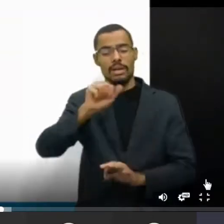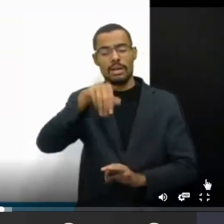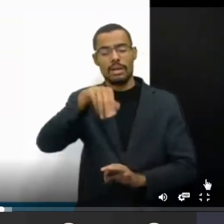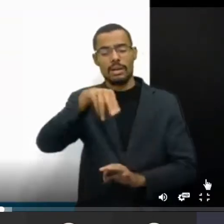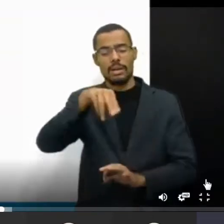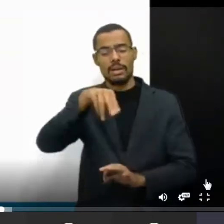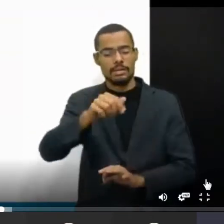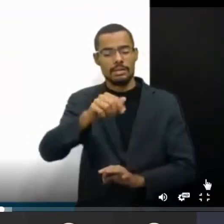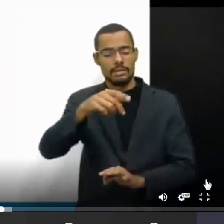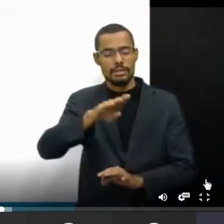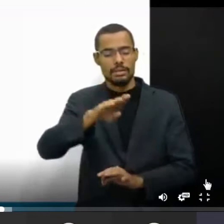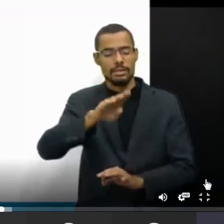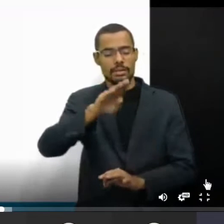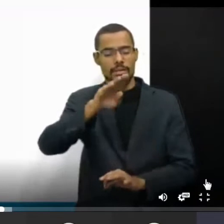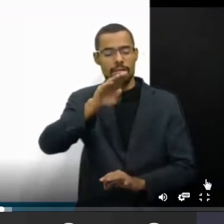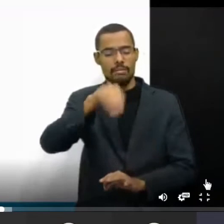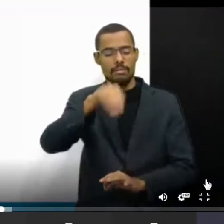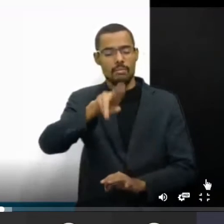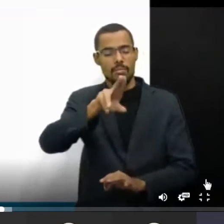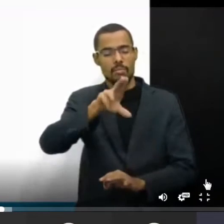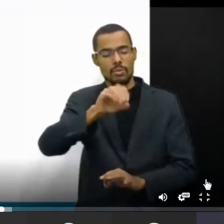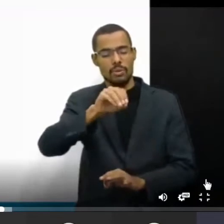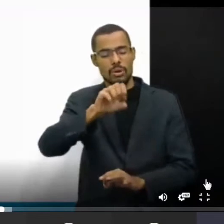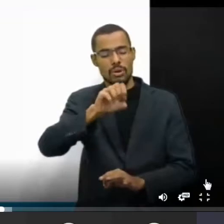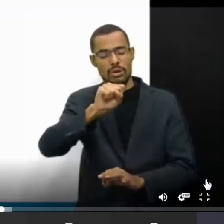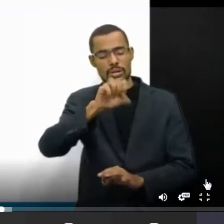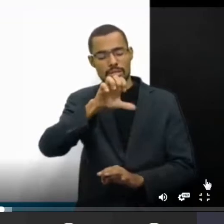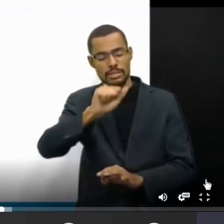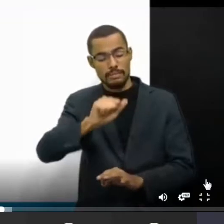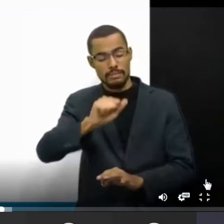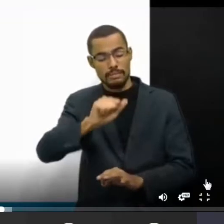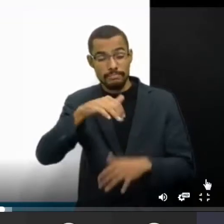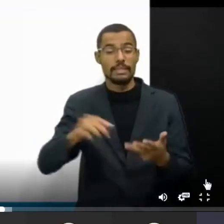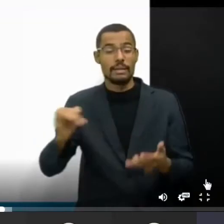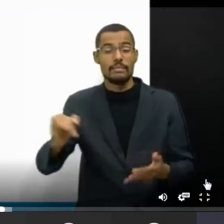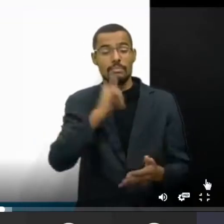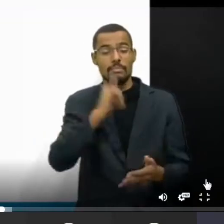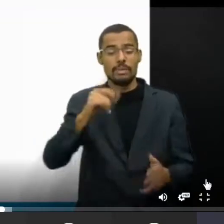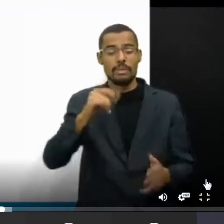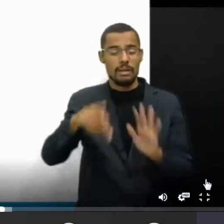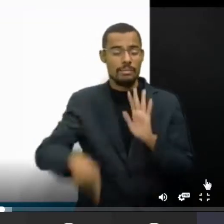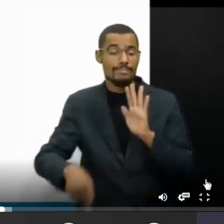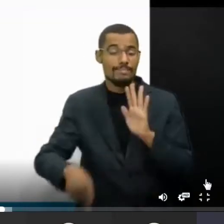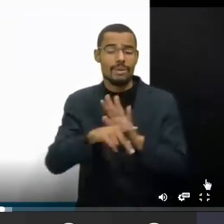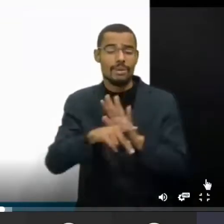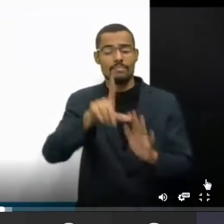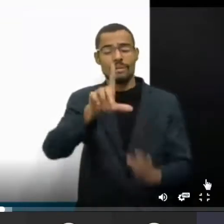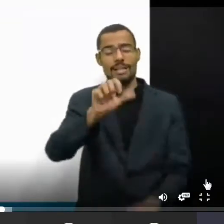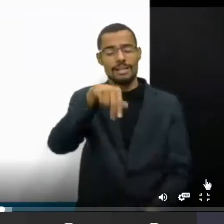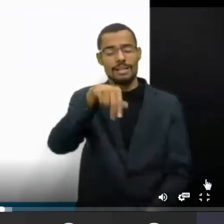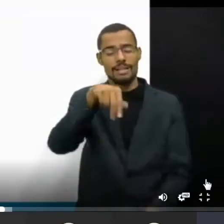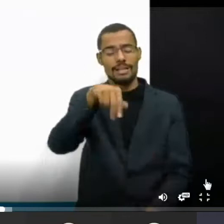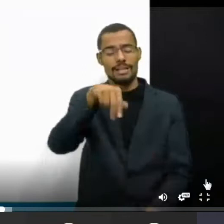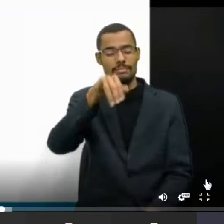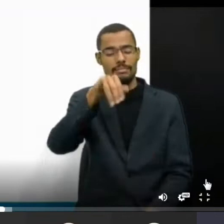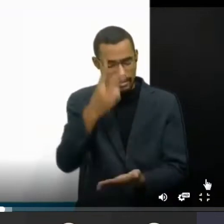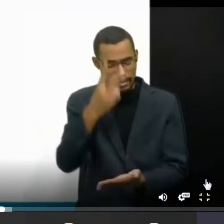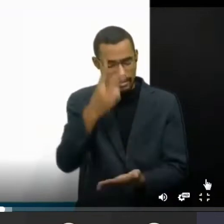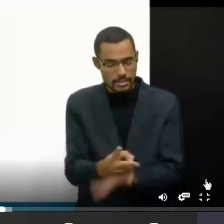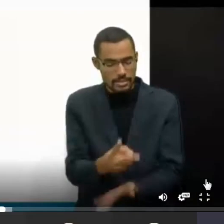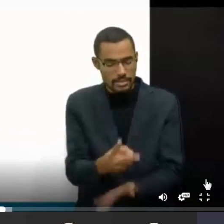de mucosa. Eu tenho, então, uma lâmina própria que sustenta,